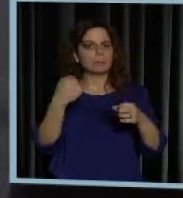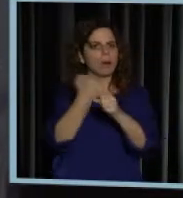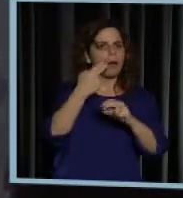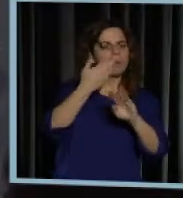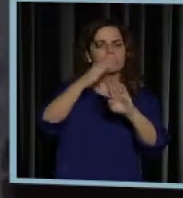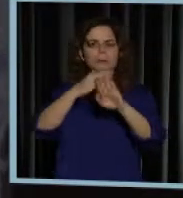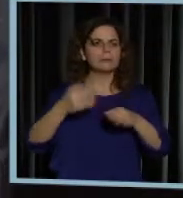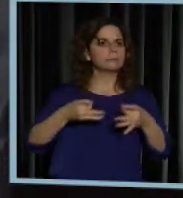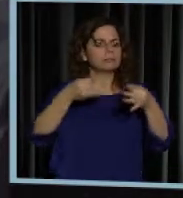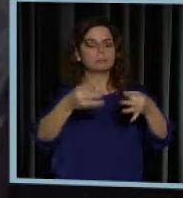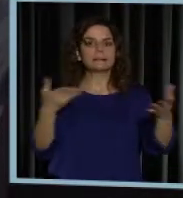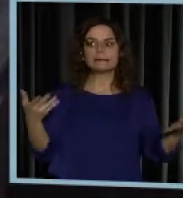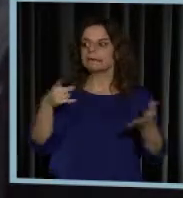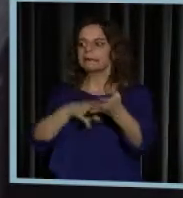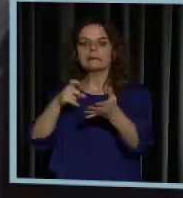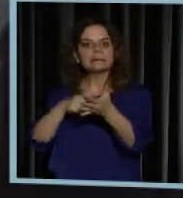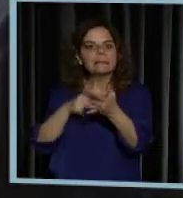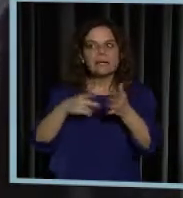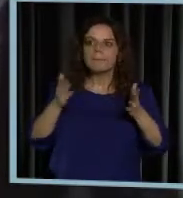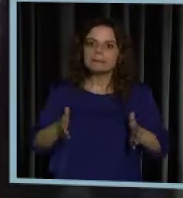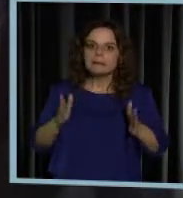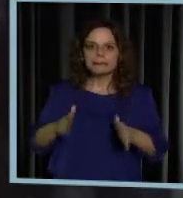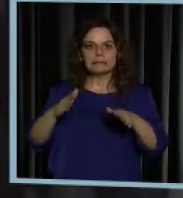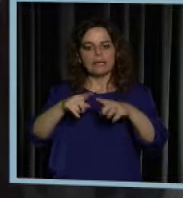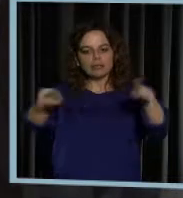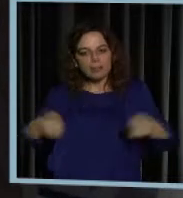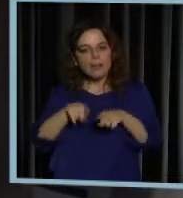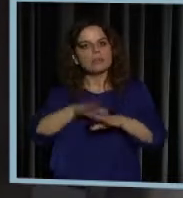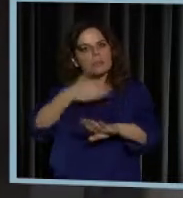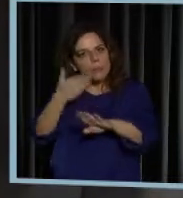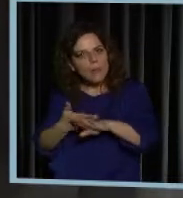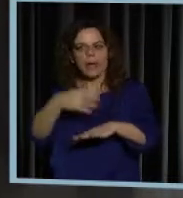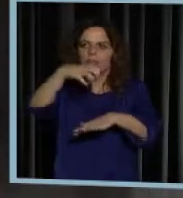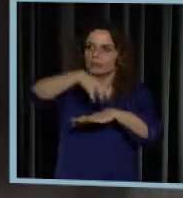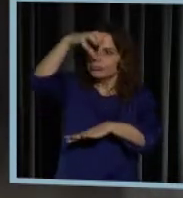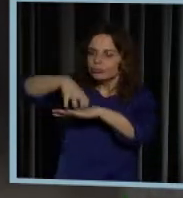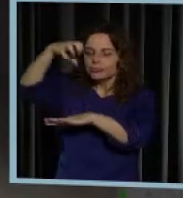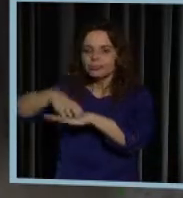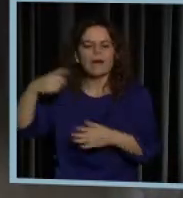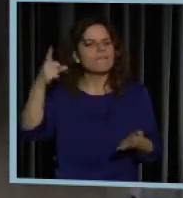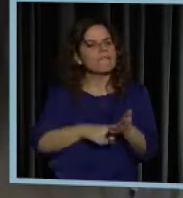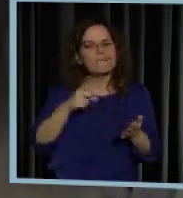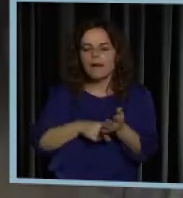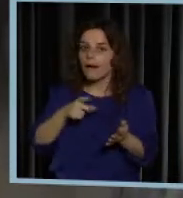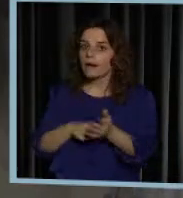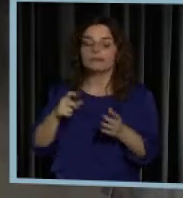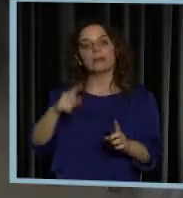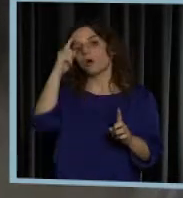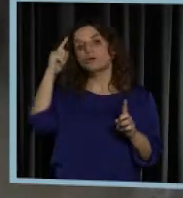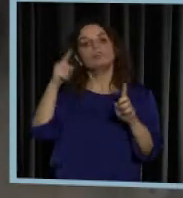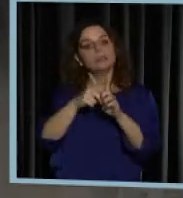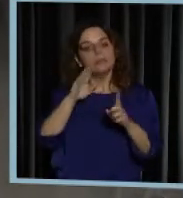e face à necessidade de ter mais espaço nas suas instalações, justamente para fazer